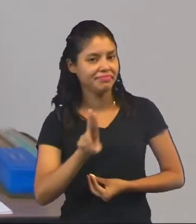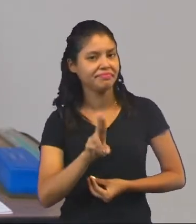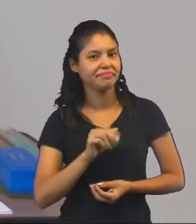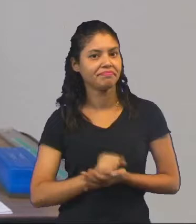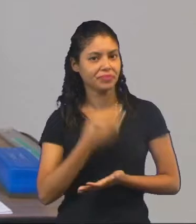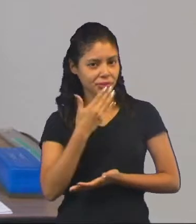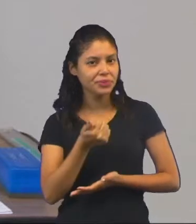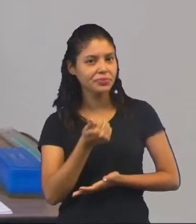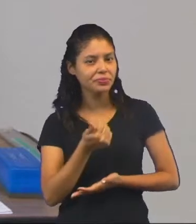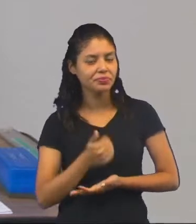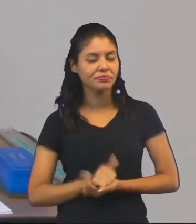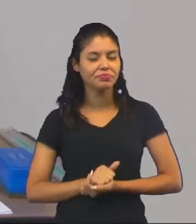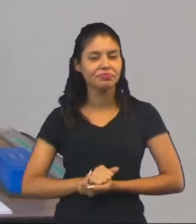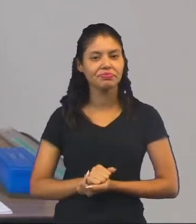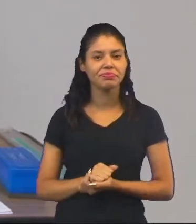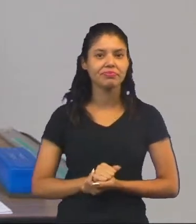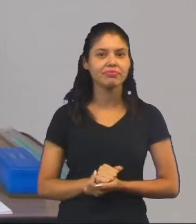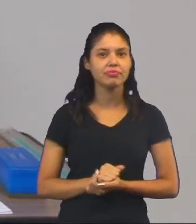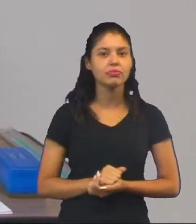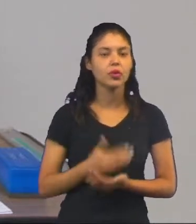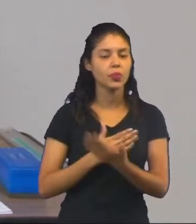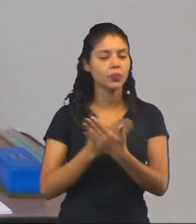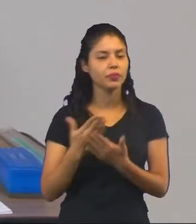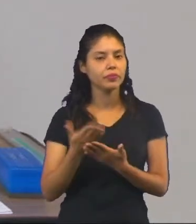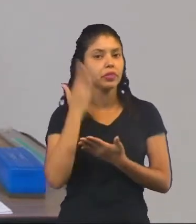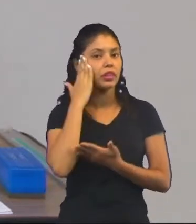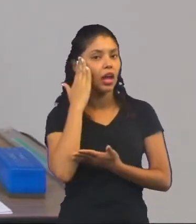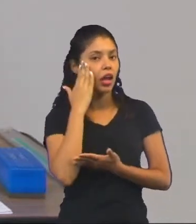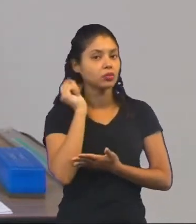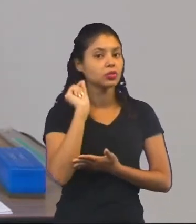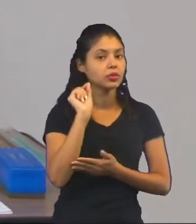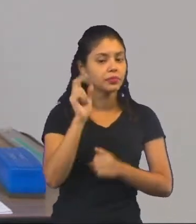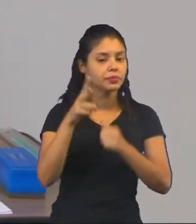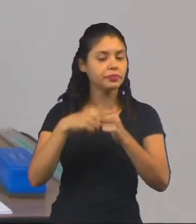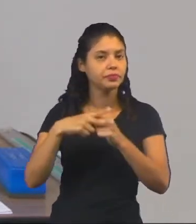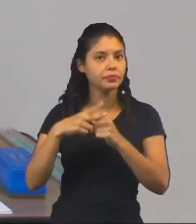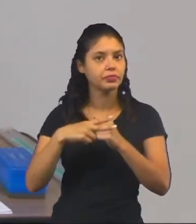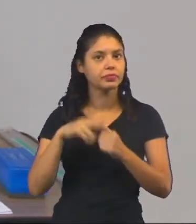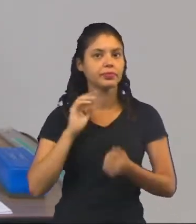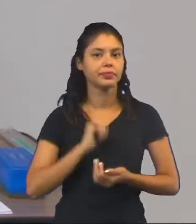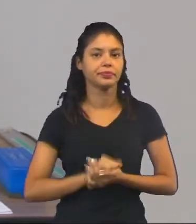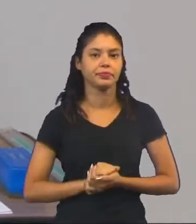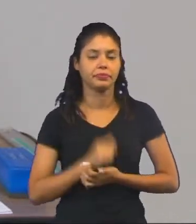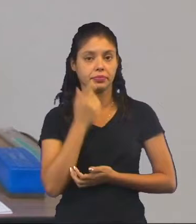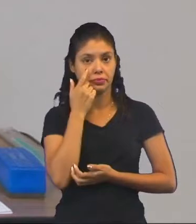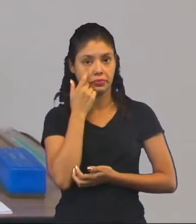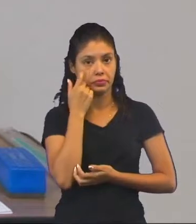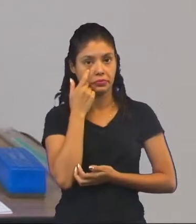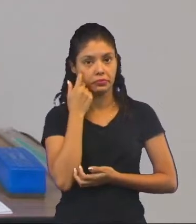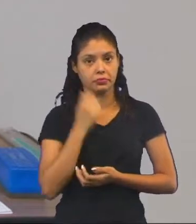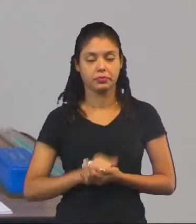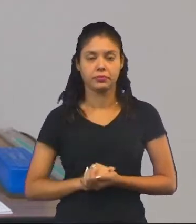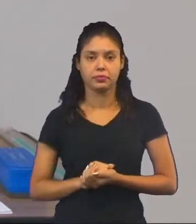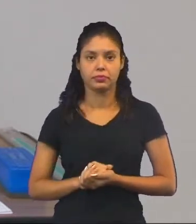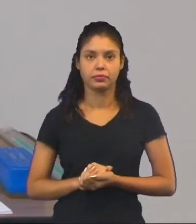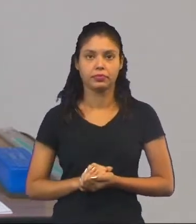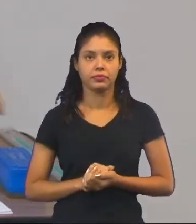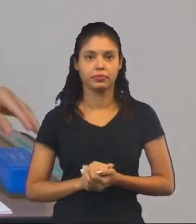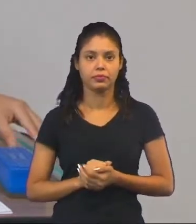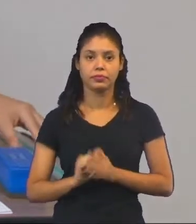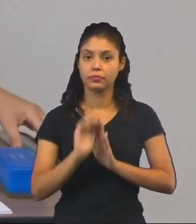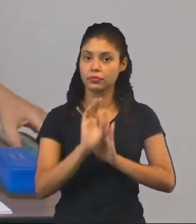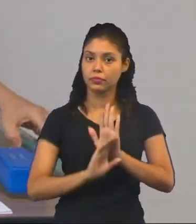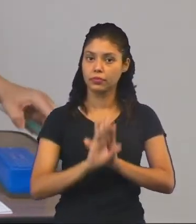tá bom? E vamos começar compreendendo o que são verbos de enunciação, tudo bem? Vamos lá para o